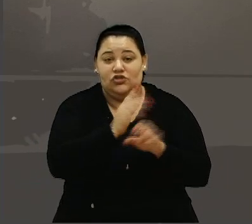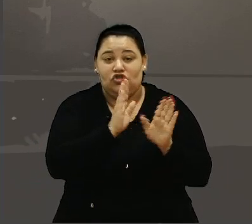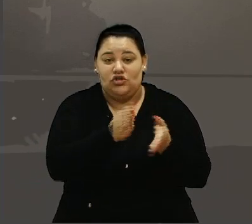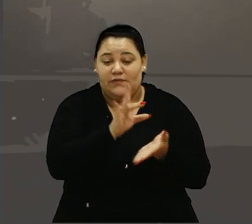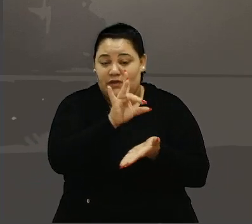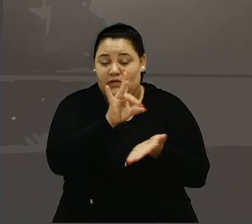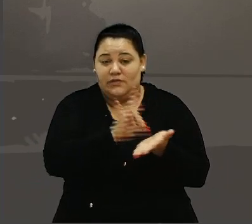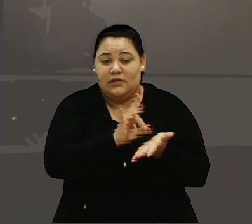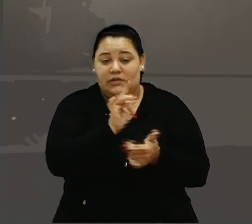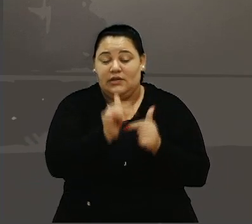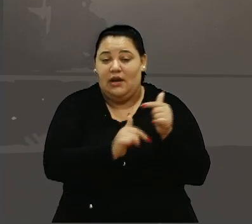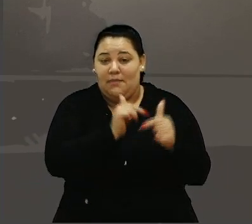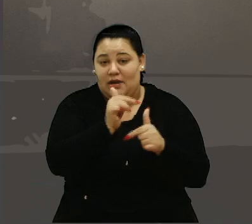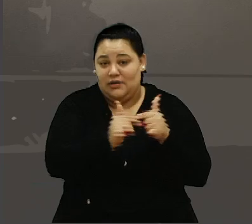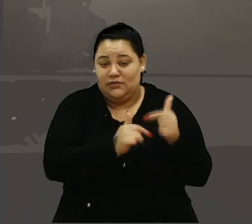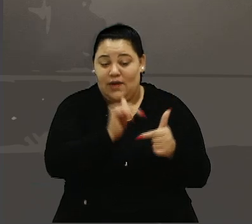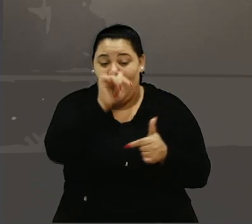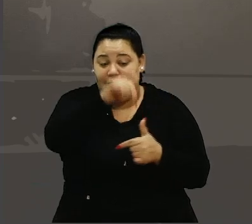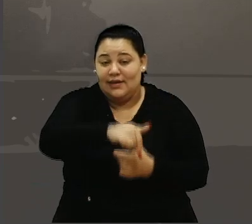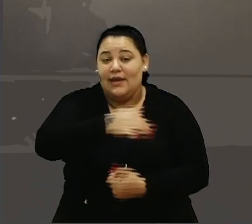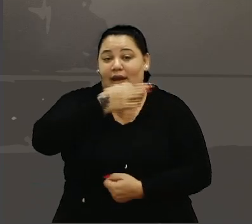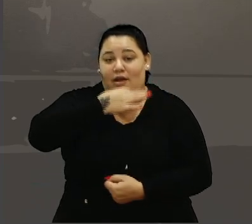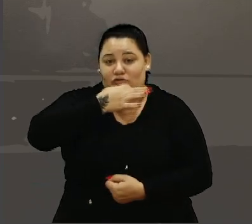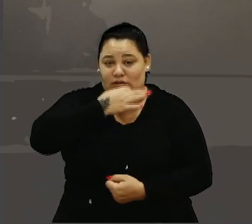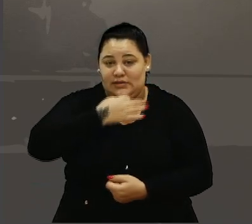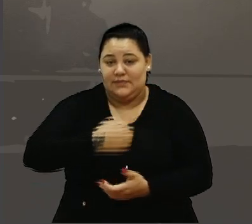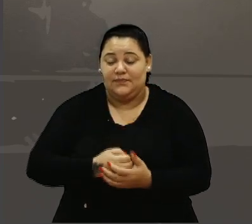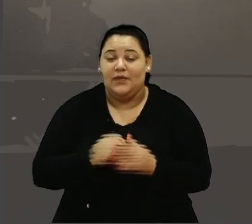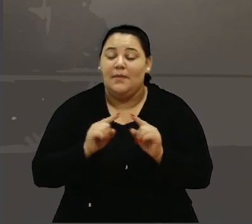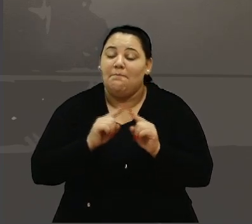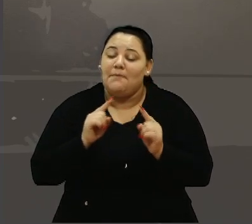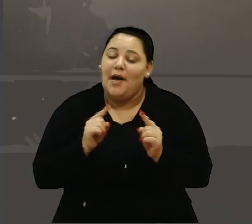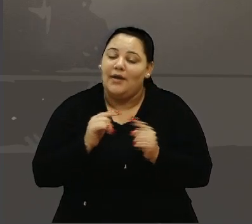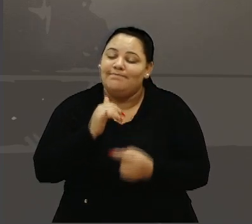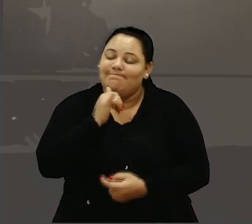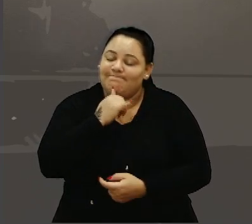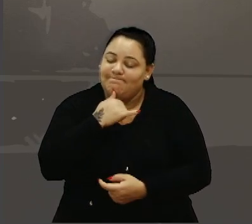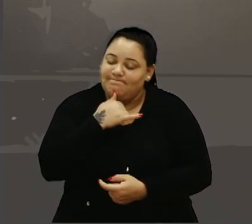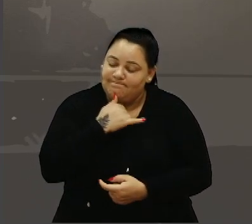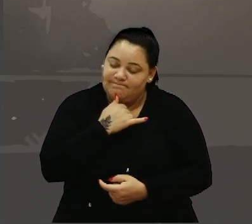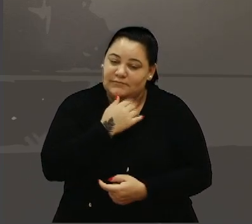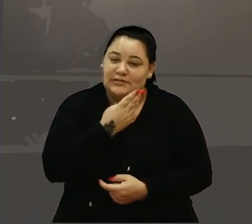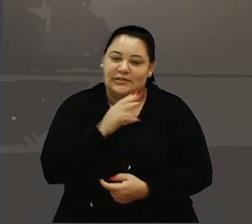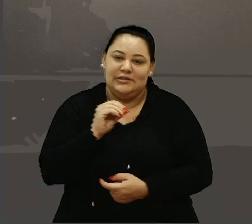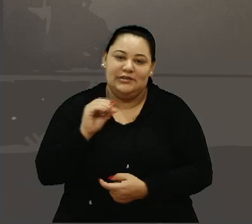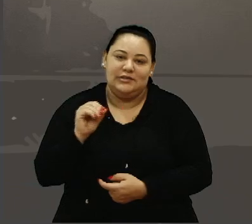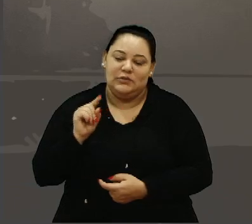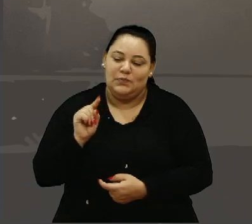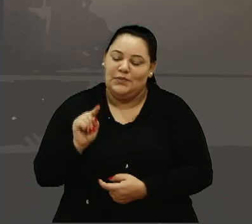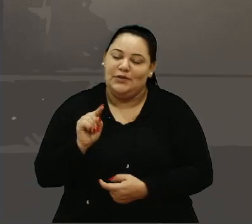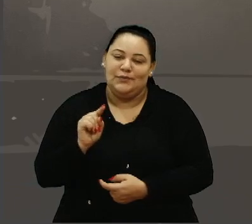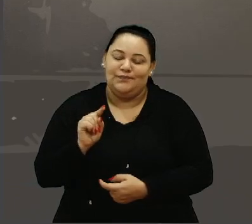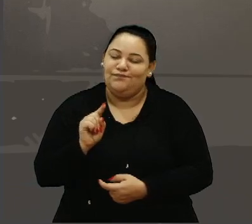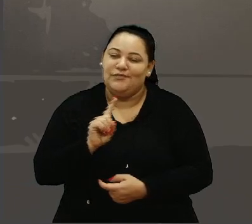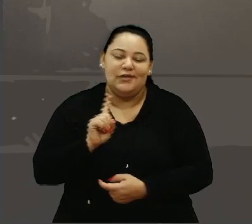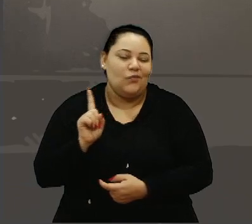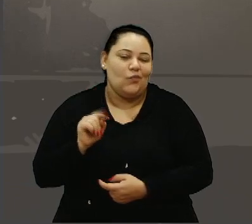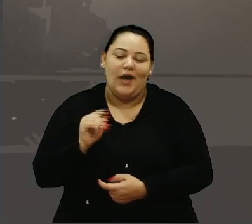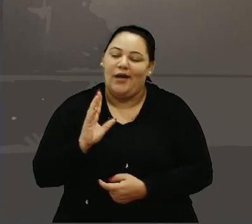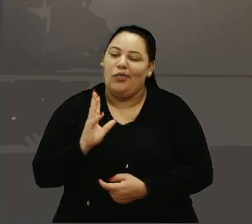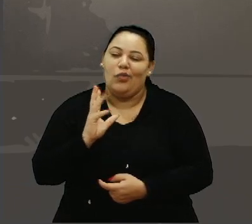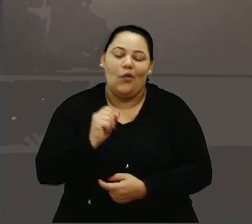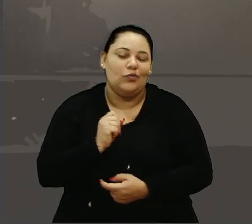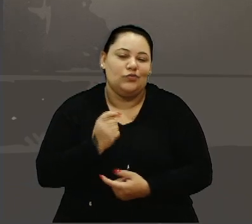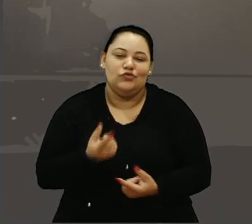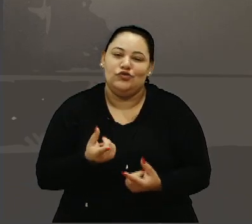em funcionamento aqui em Caxias do Sul. Mas, infelizmente, 300 mil não são o suficiente para